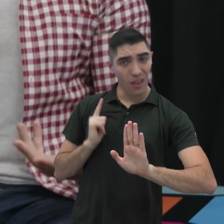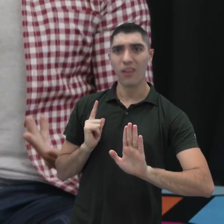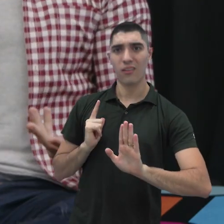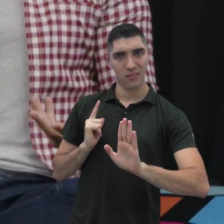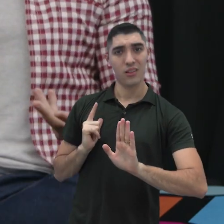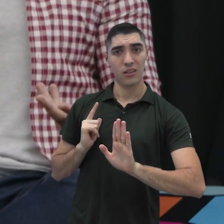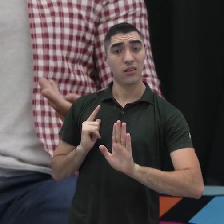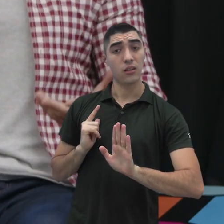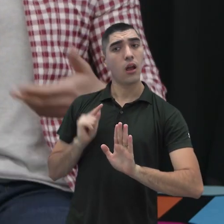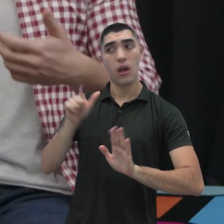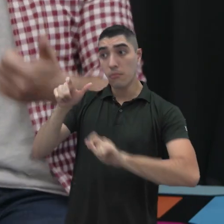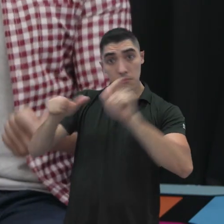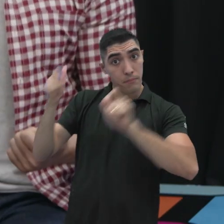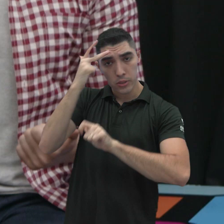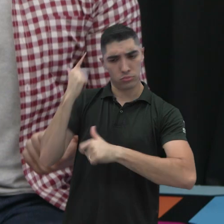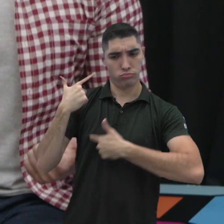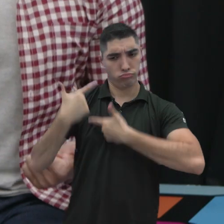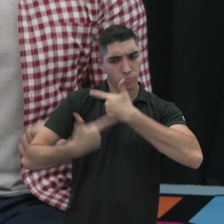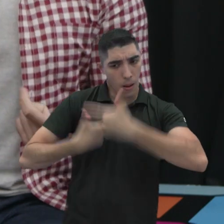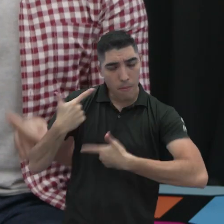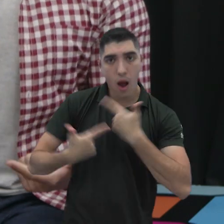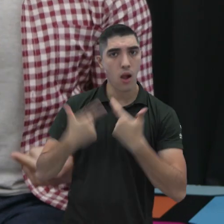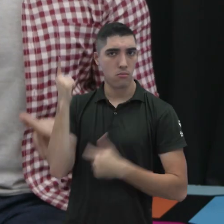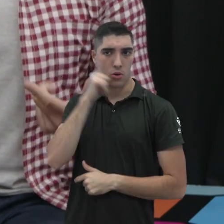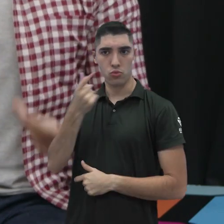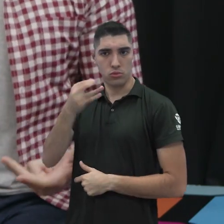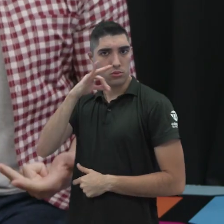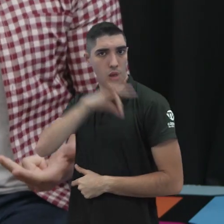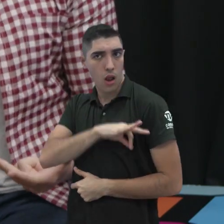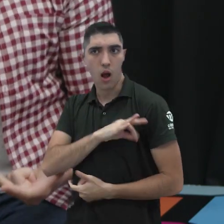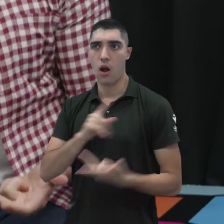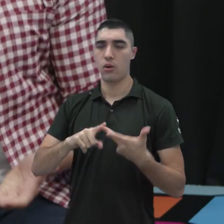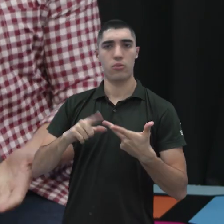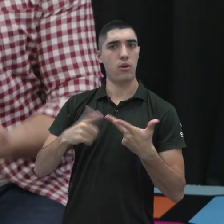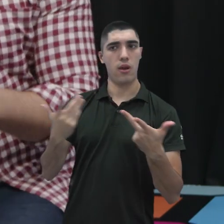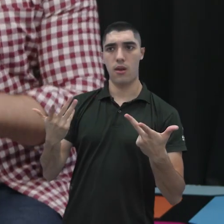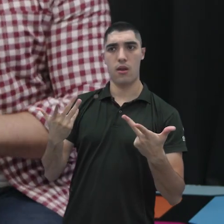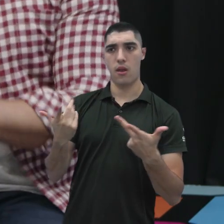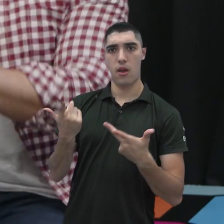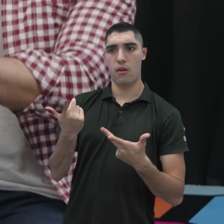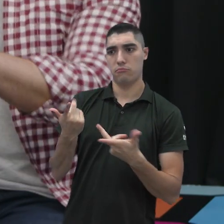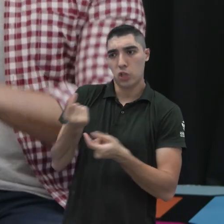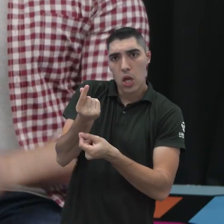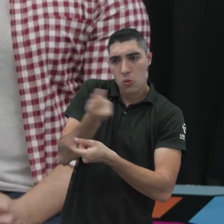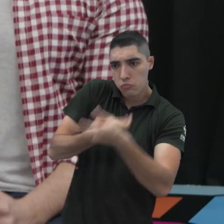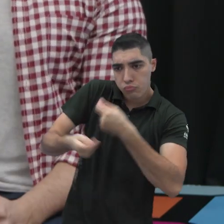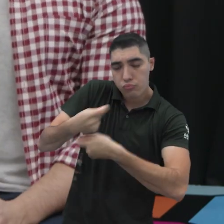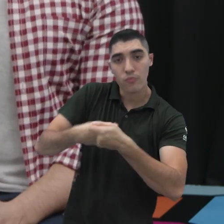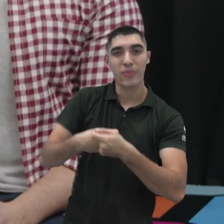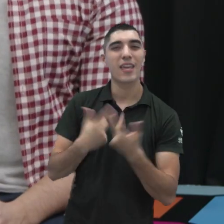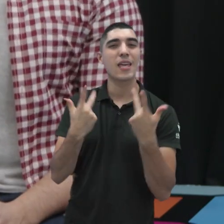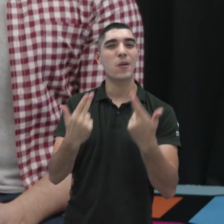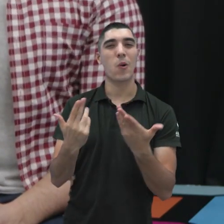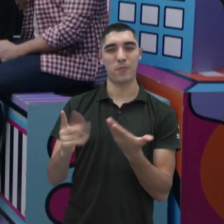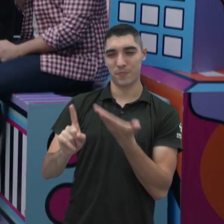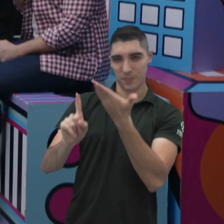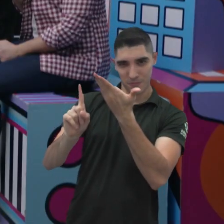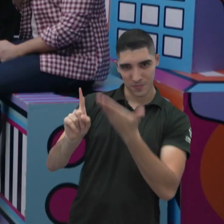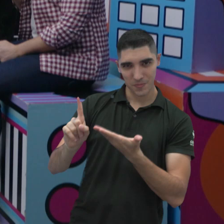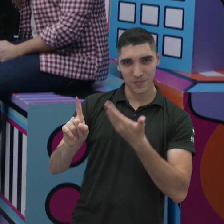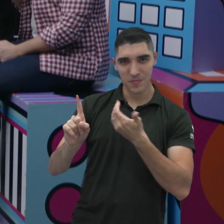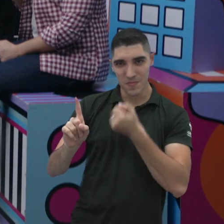isso tudo é gente trabalhando, é geração de renda, é emprego. E volta naquela questão que a gente estava falando aqui com o nosso entrevistado de